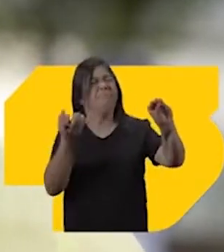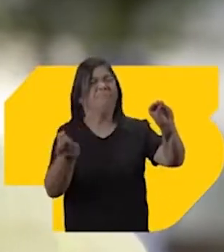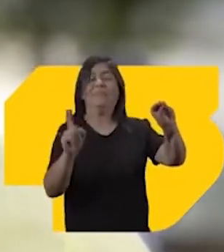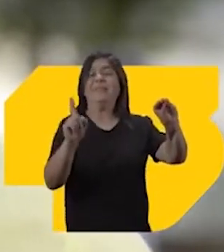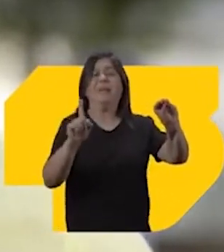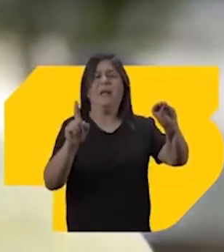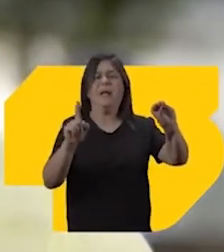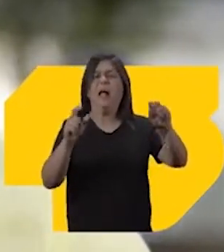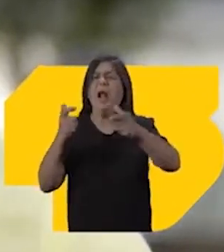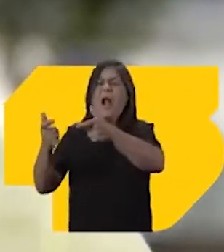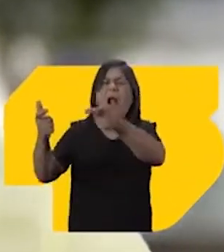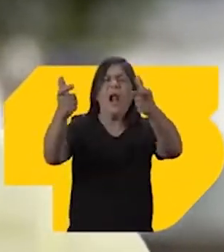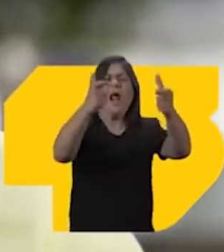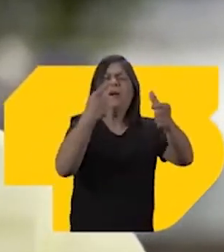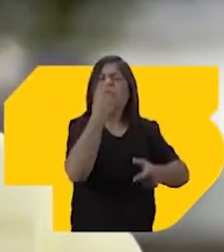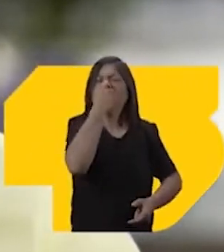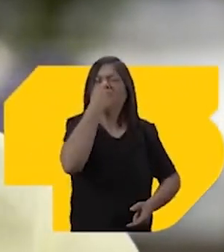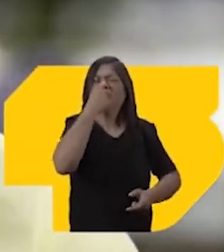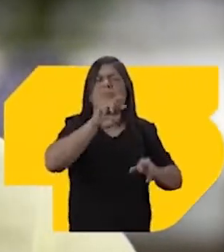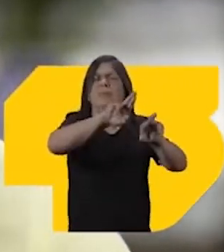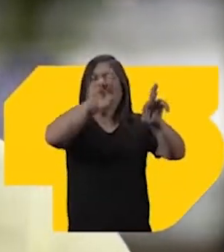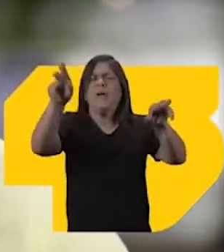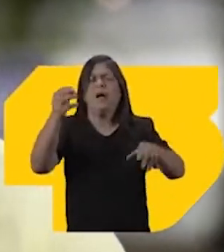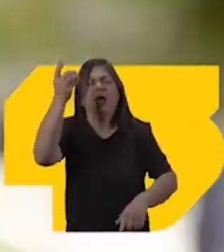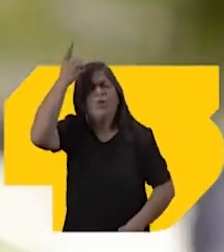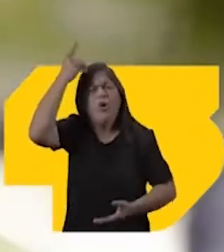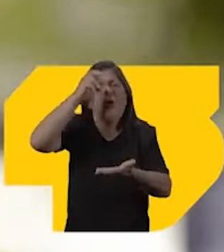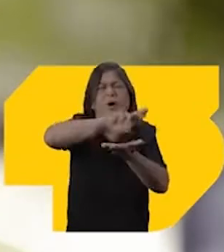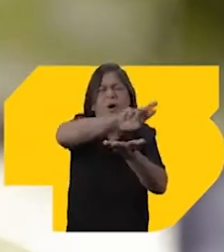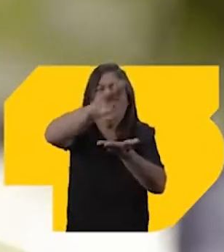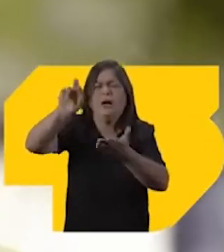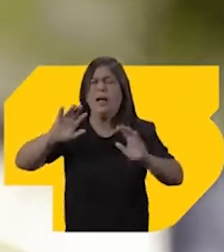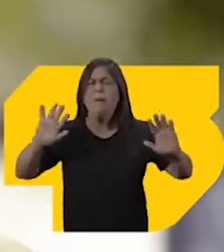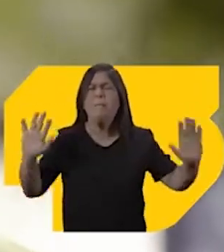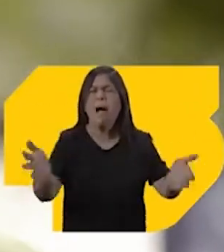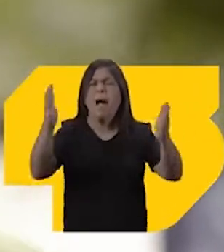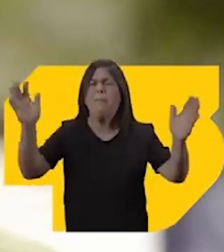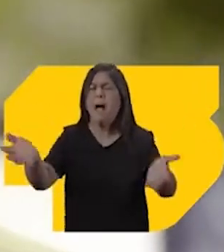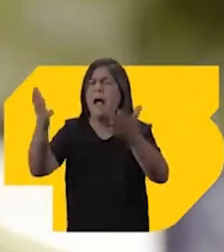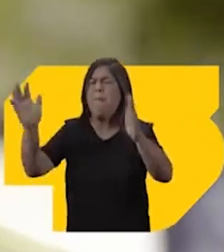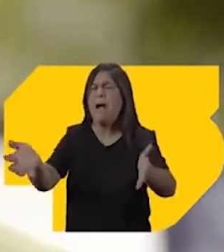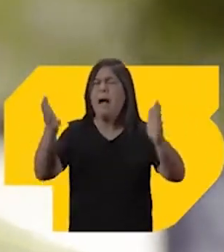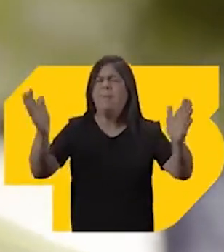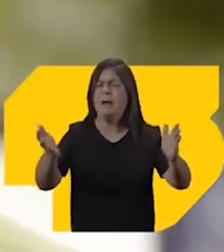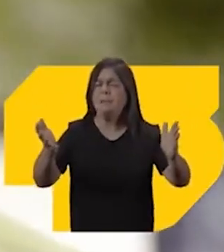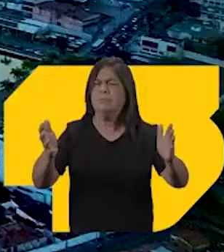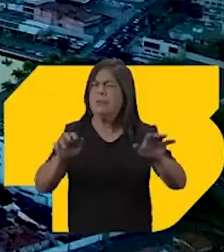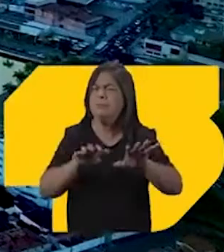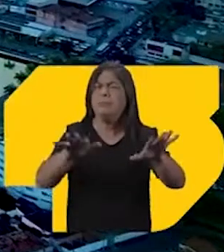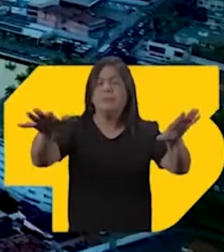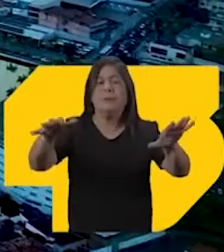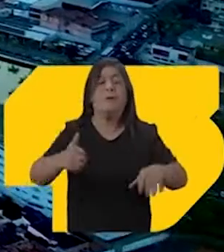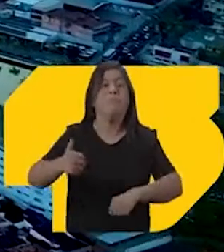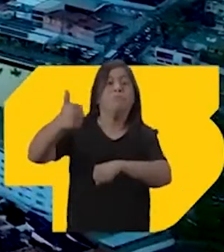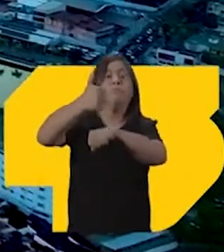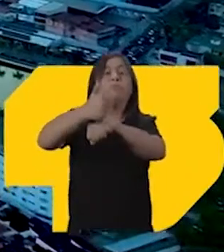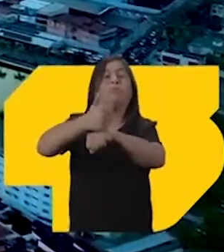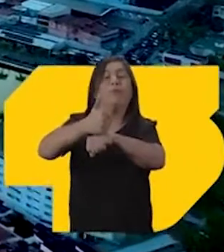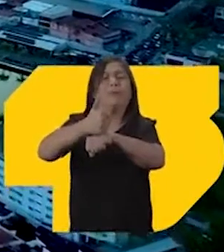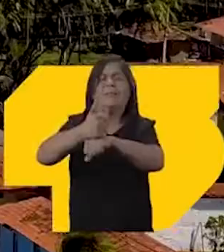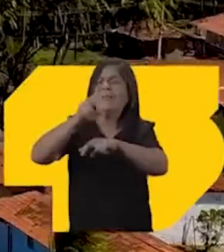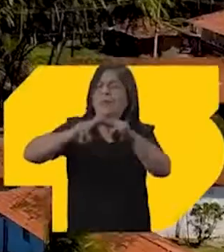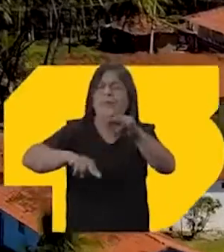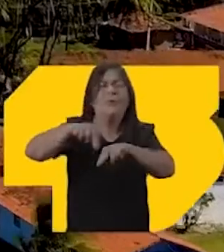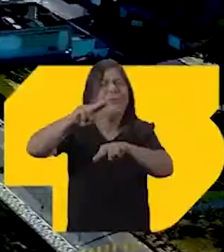do estado. Acredito que cada lugar tem a sua vocação, que é dever do governo estimular esse potencial. A gente já tem o maior São João